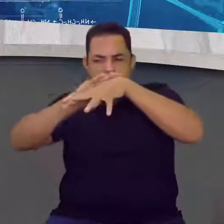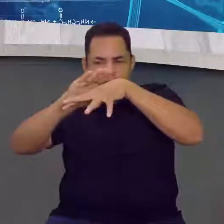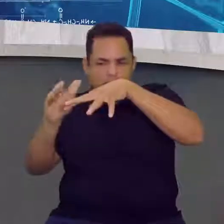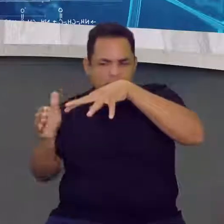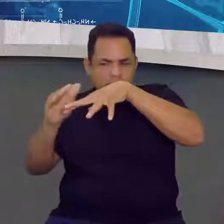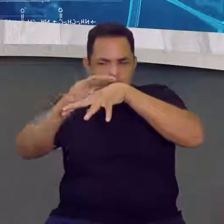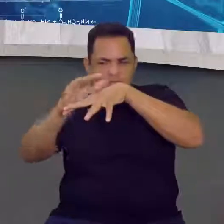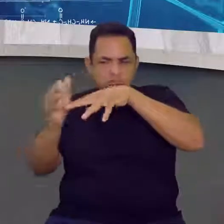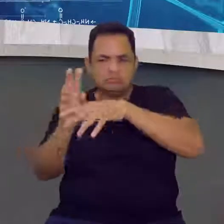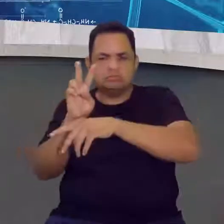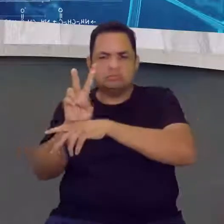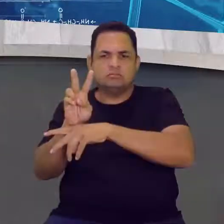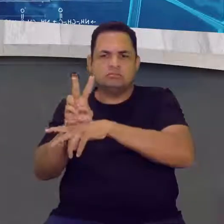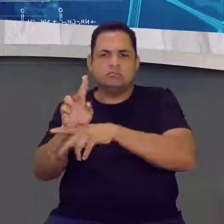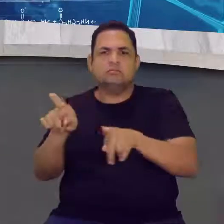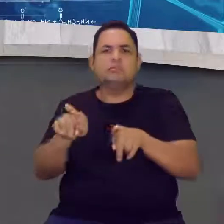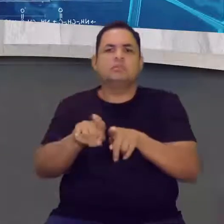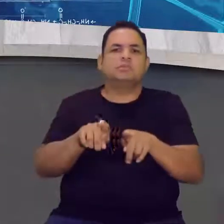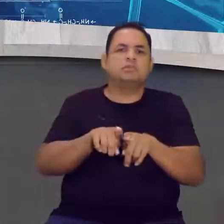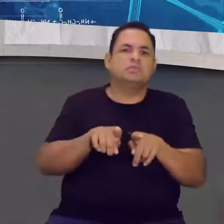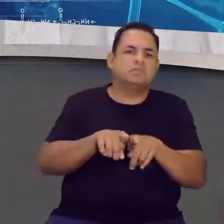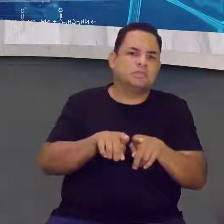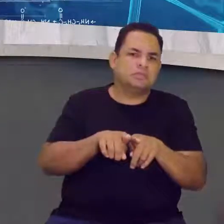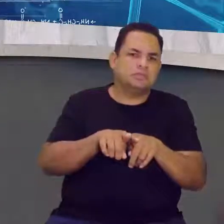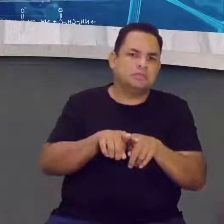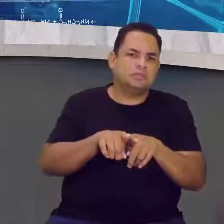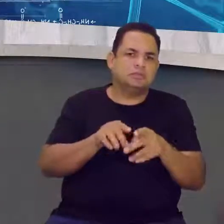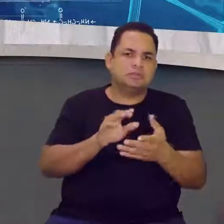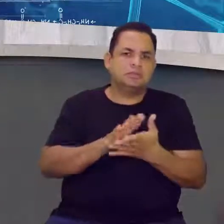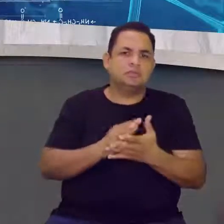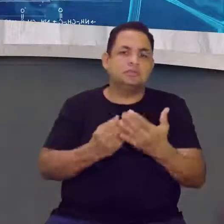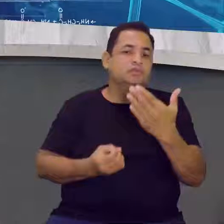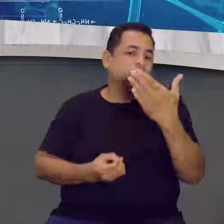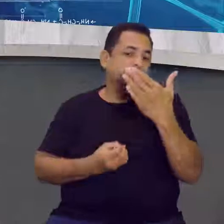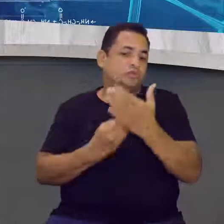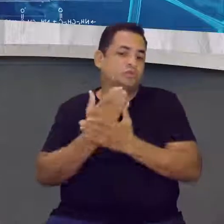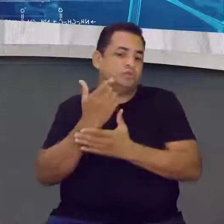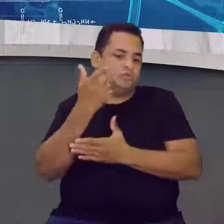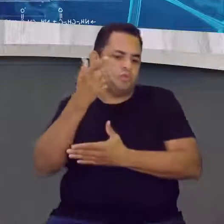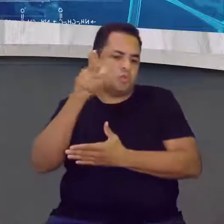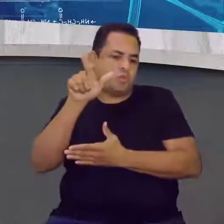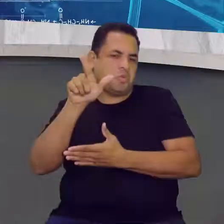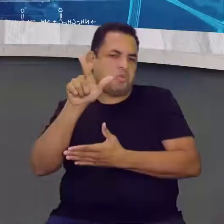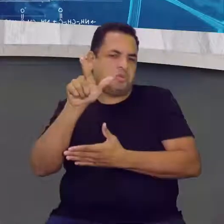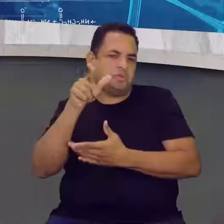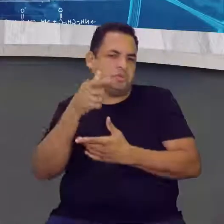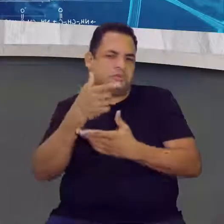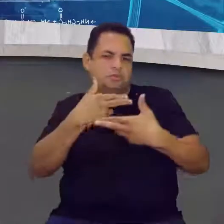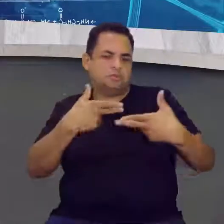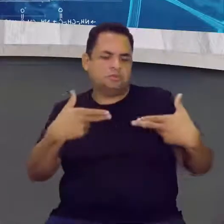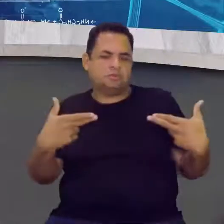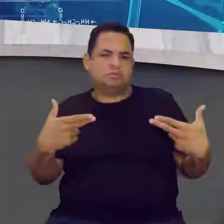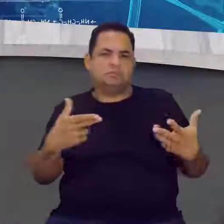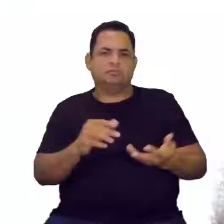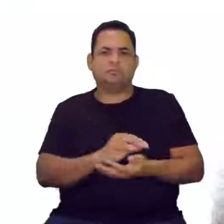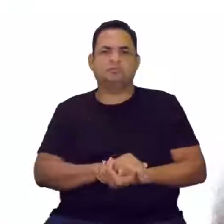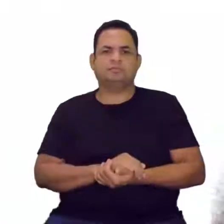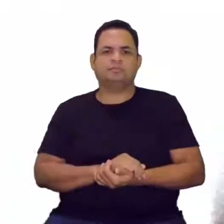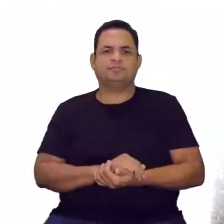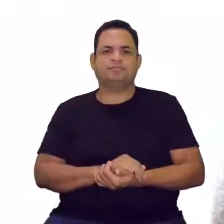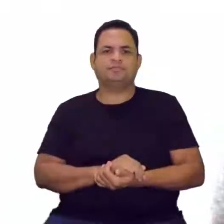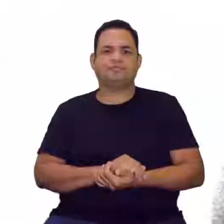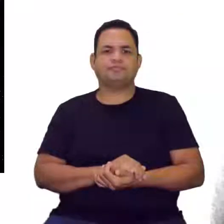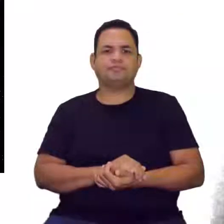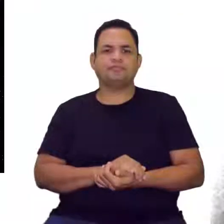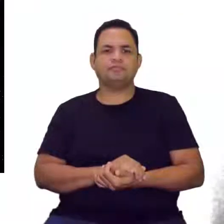proteção, ela também acaba fazendo a criação de um outro fenômeno. Vamos lá ver qual é?